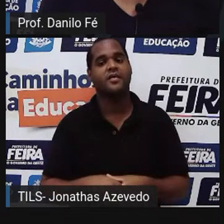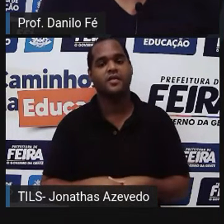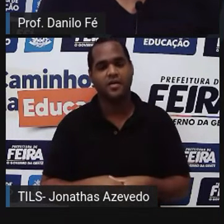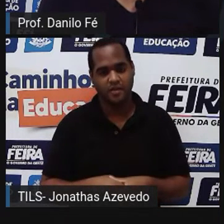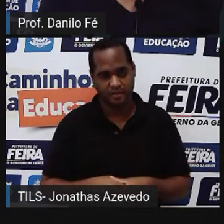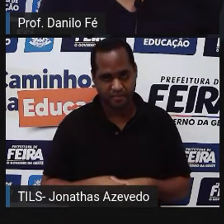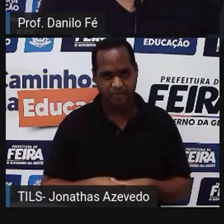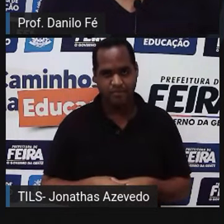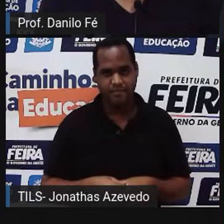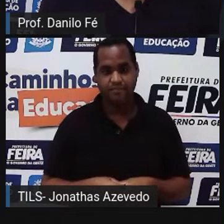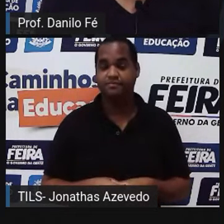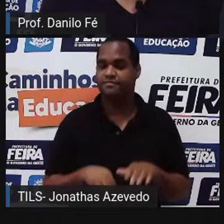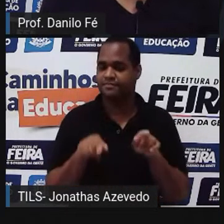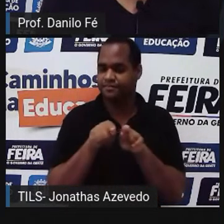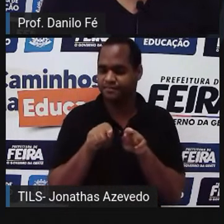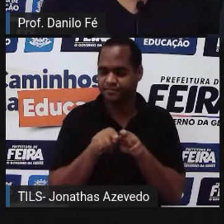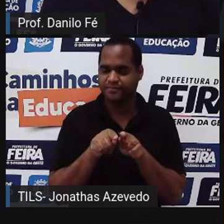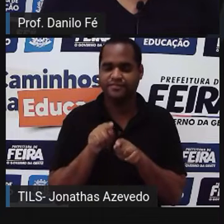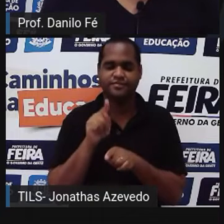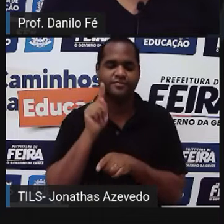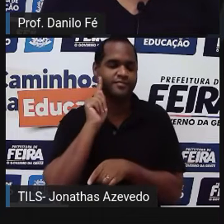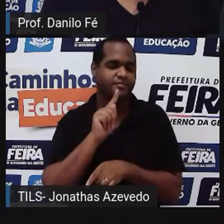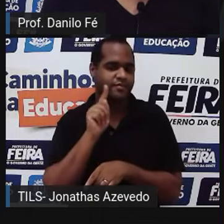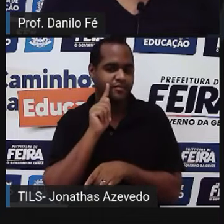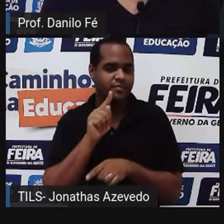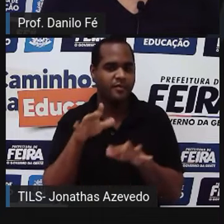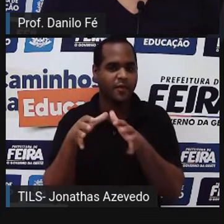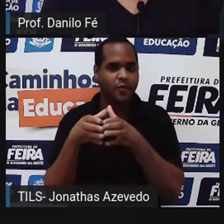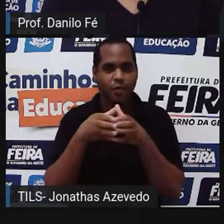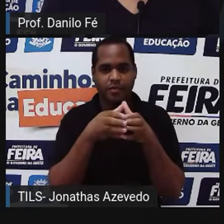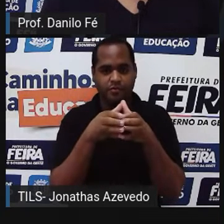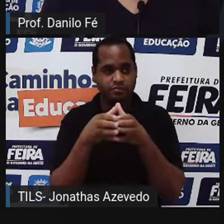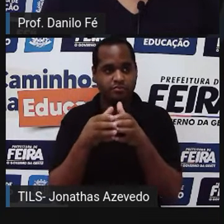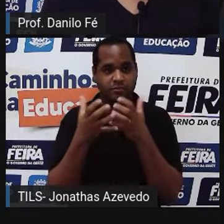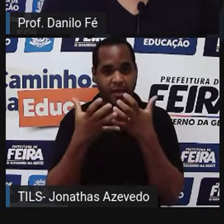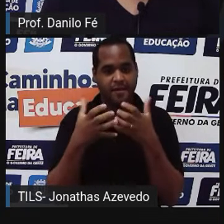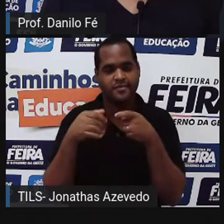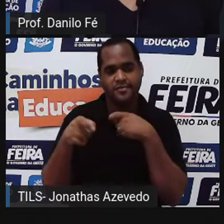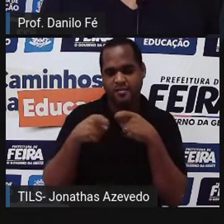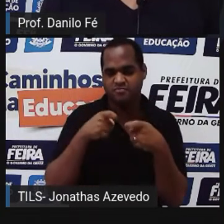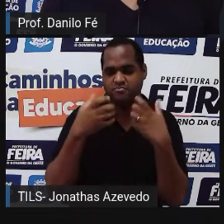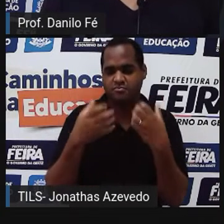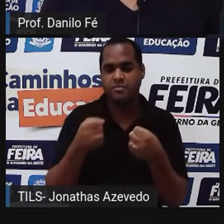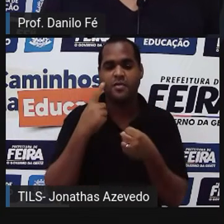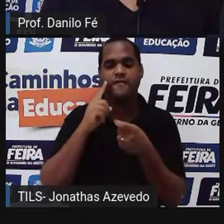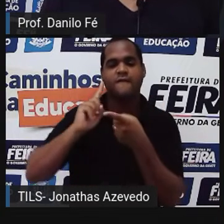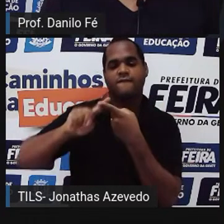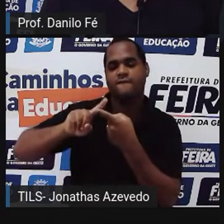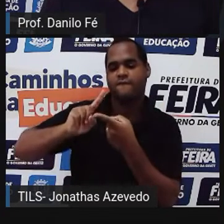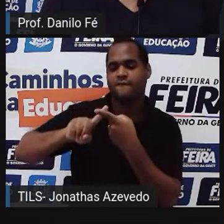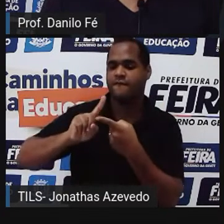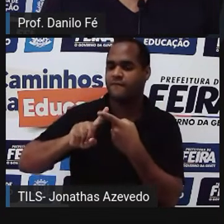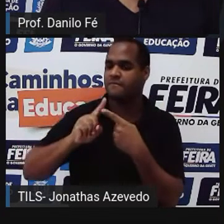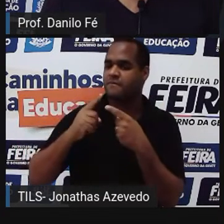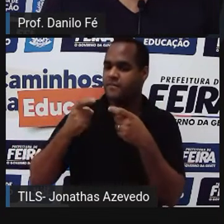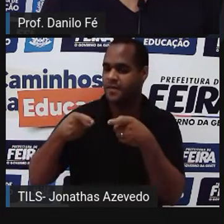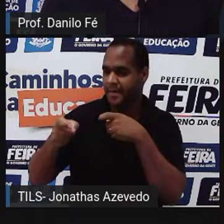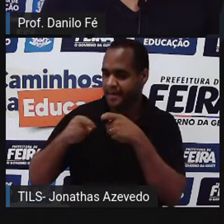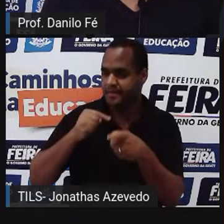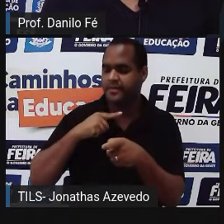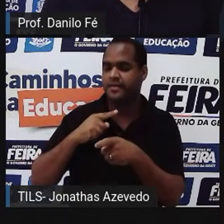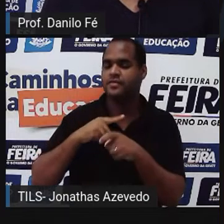E os americanos levam vantagem nessa guerra, né? Chegando ao ponto de se vingar do ataque de Pearl